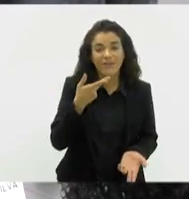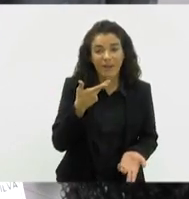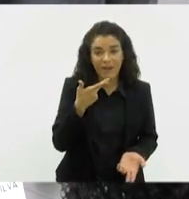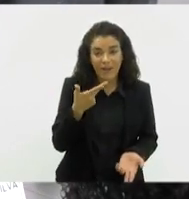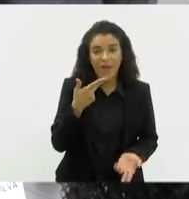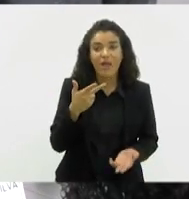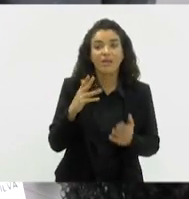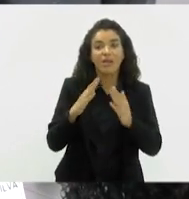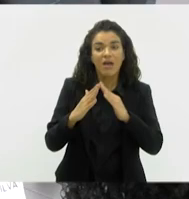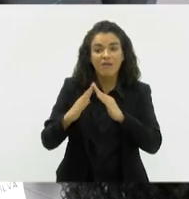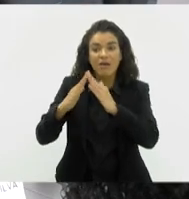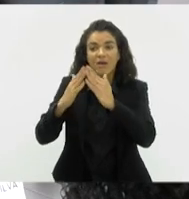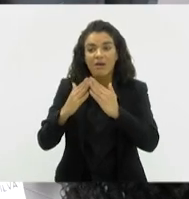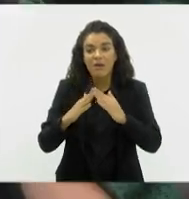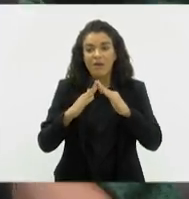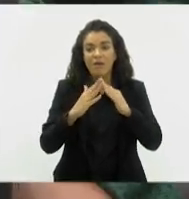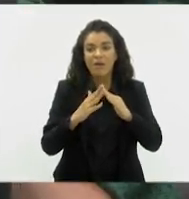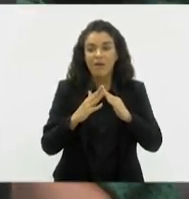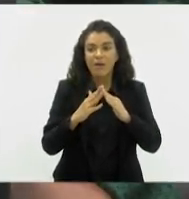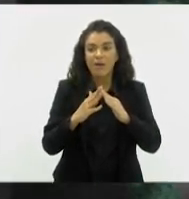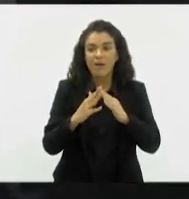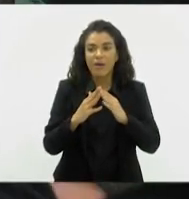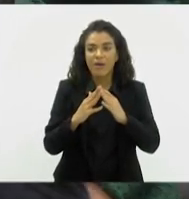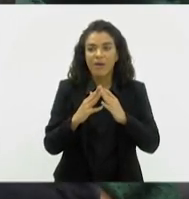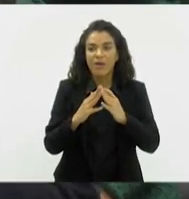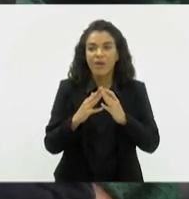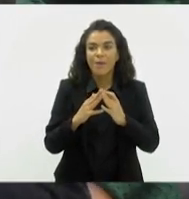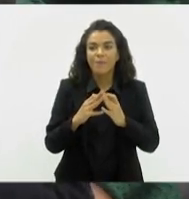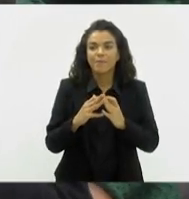estava no morro, que ele mora. Dani,